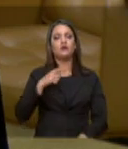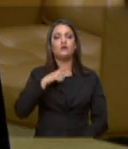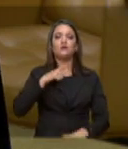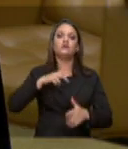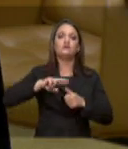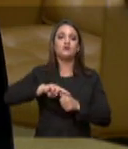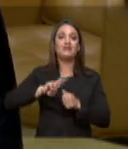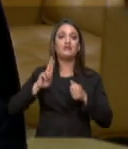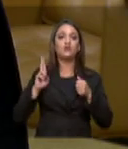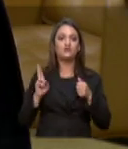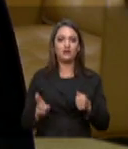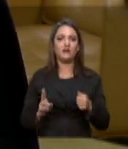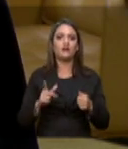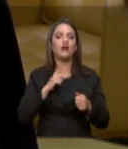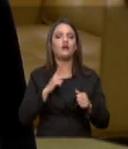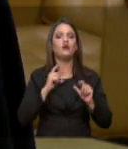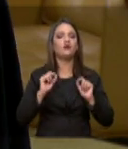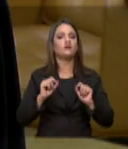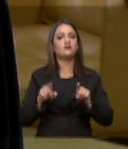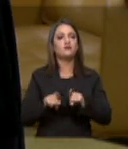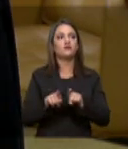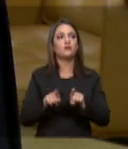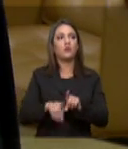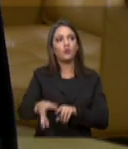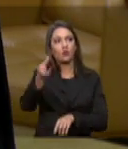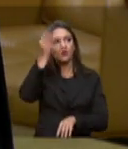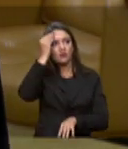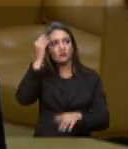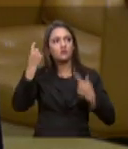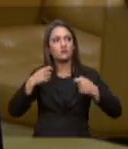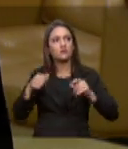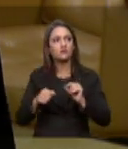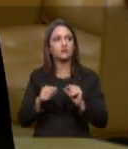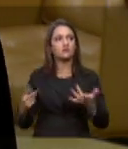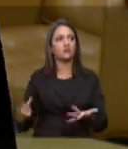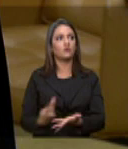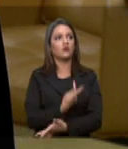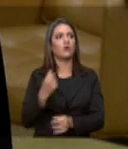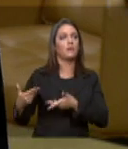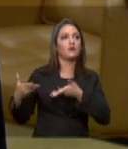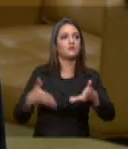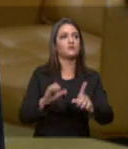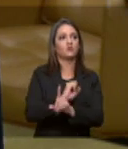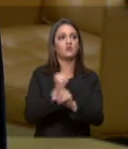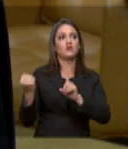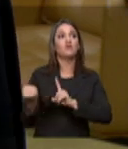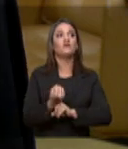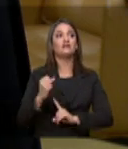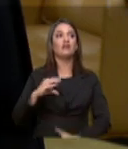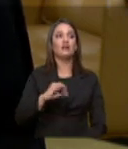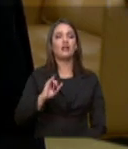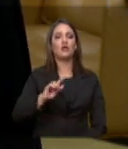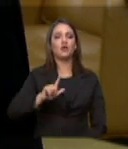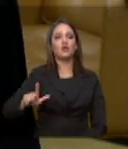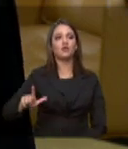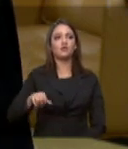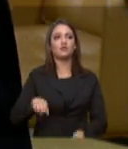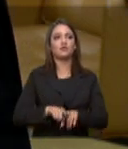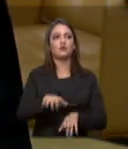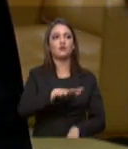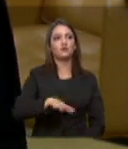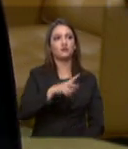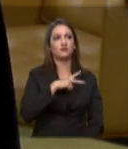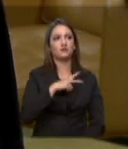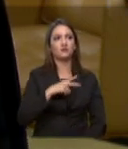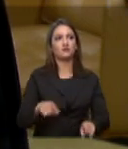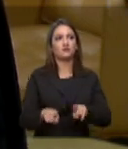Geral da União. E esse aperfeiçoamento, que deve se dar, inclusive, com a participação da sociedade civil, da iniciativa privada